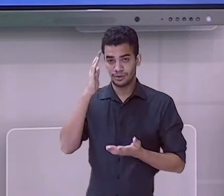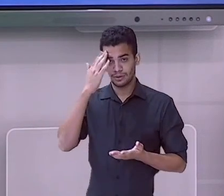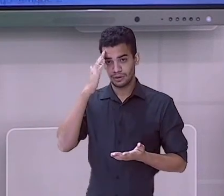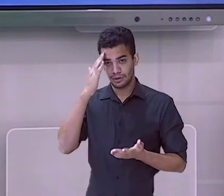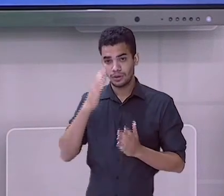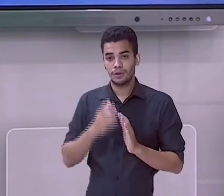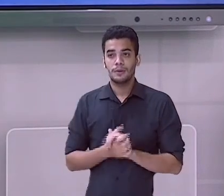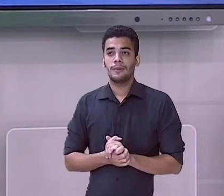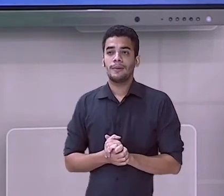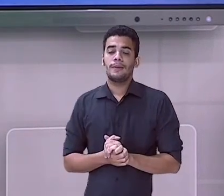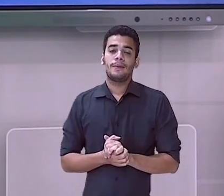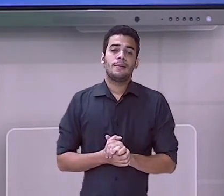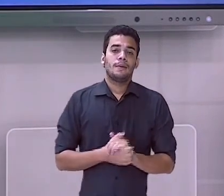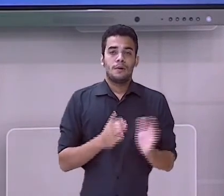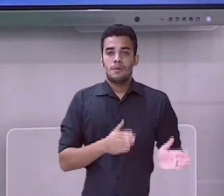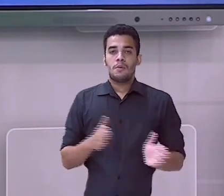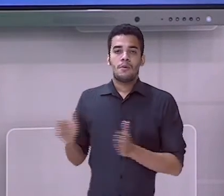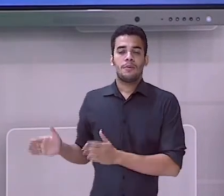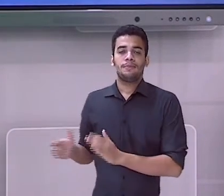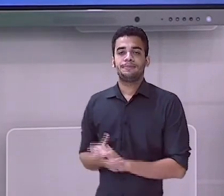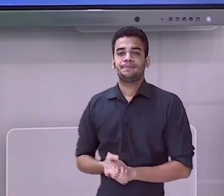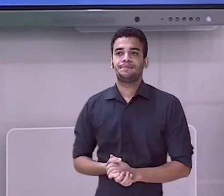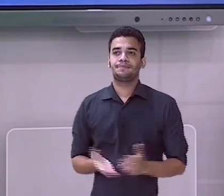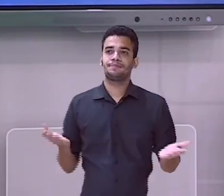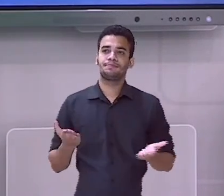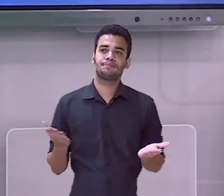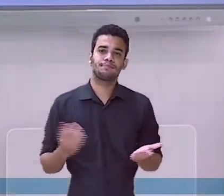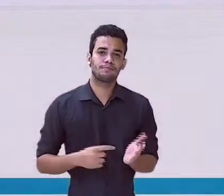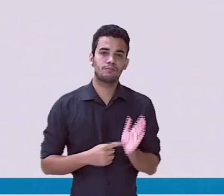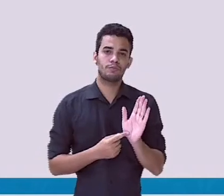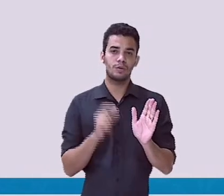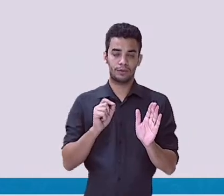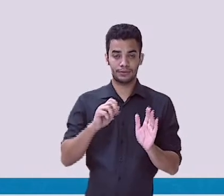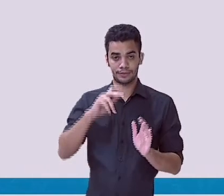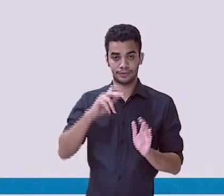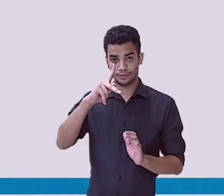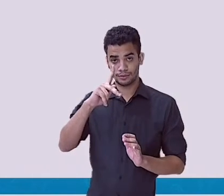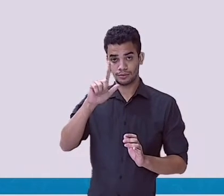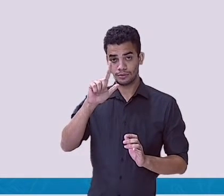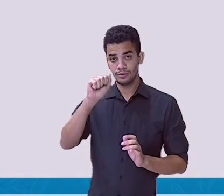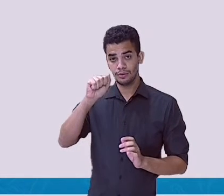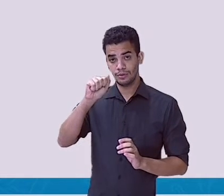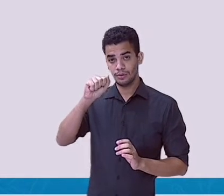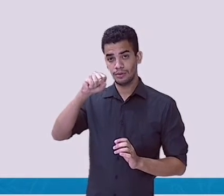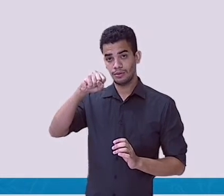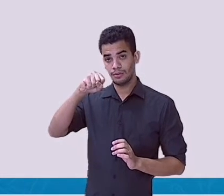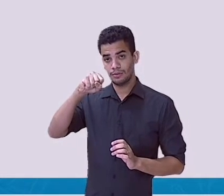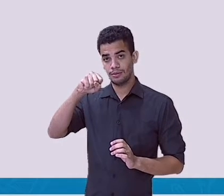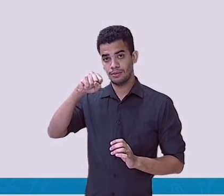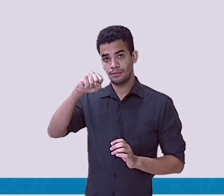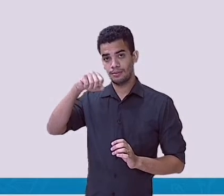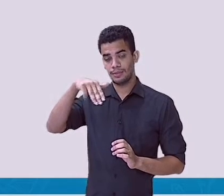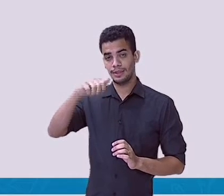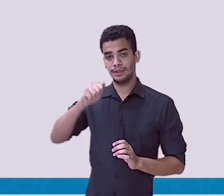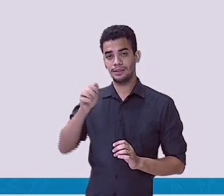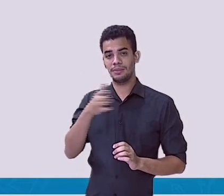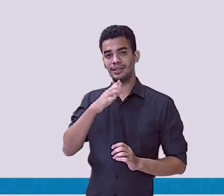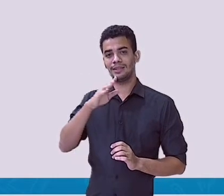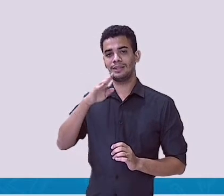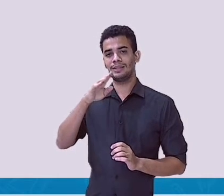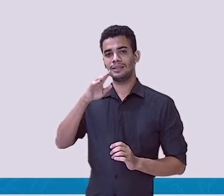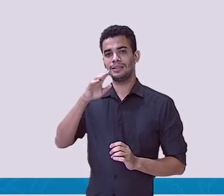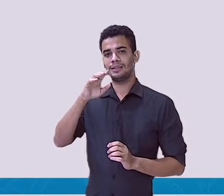Bora lá. E aí? Plasma sanguíneo, então, é um dos componentes do nosso